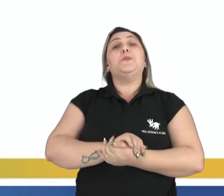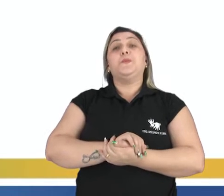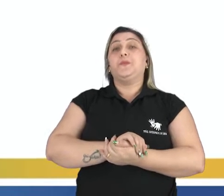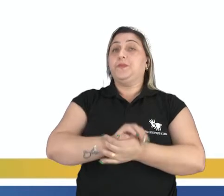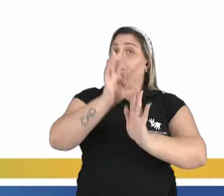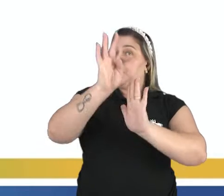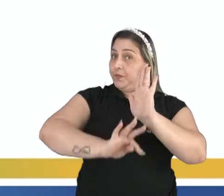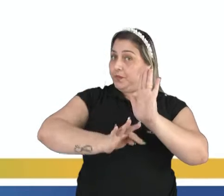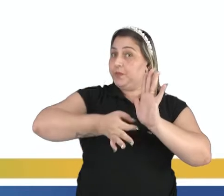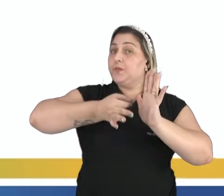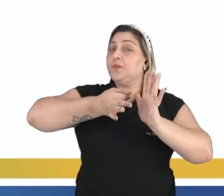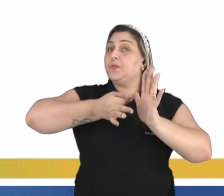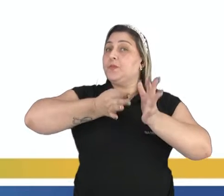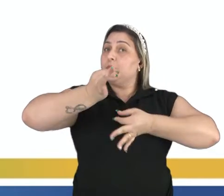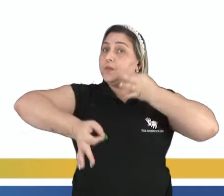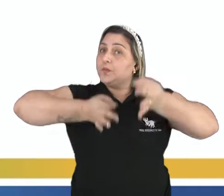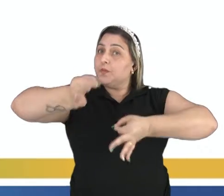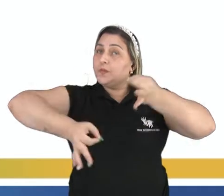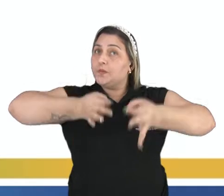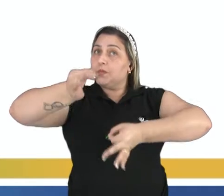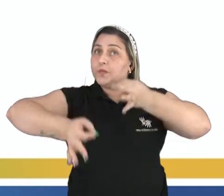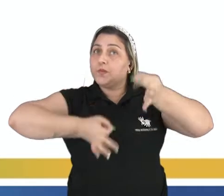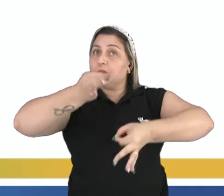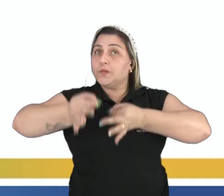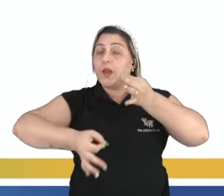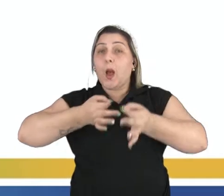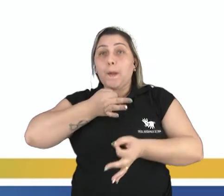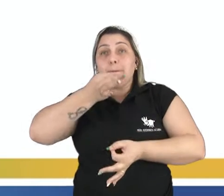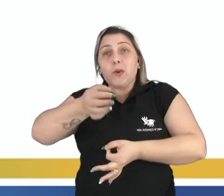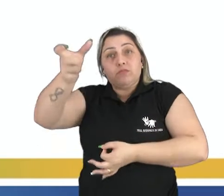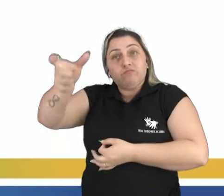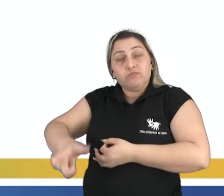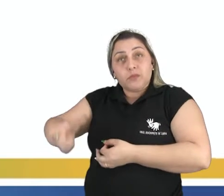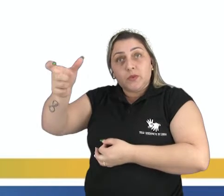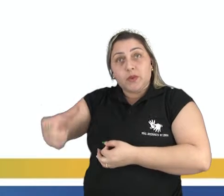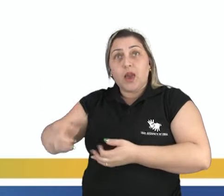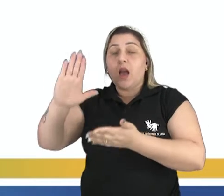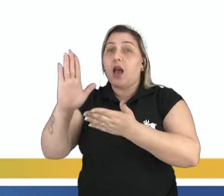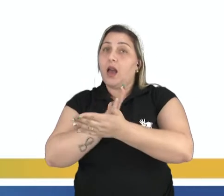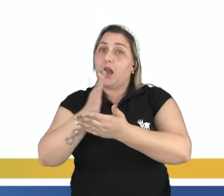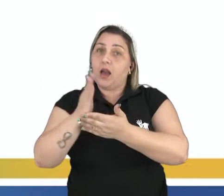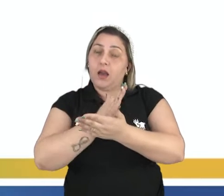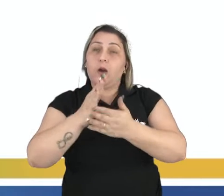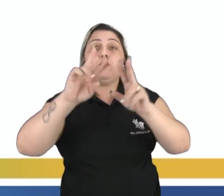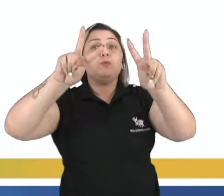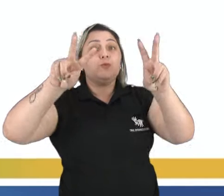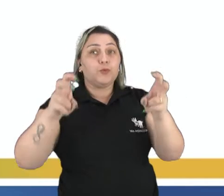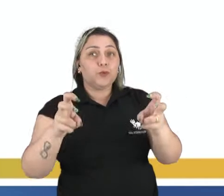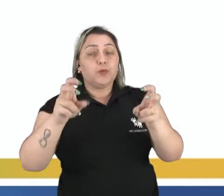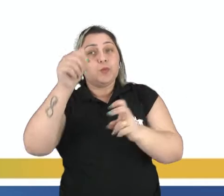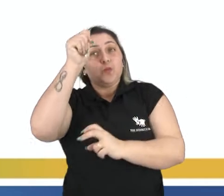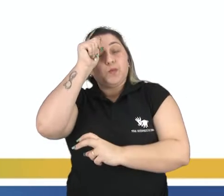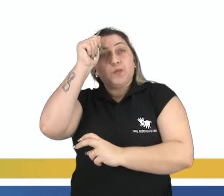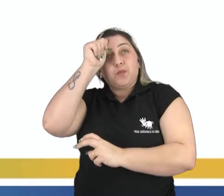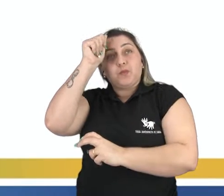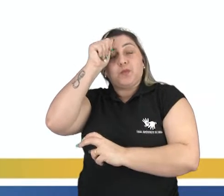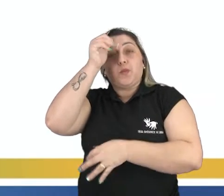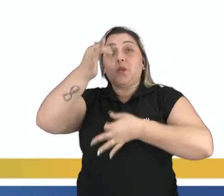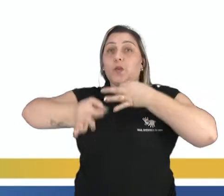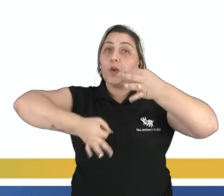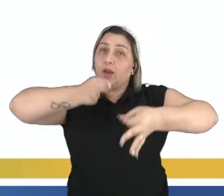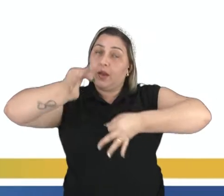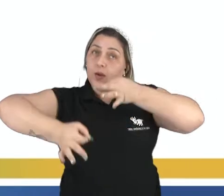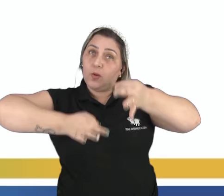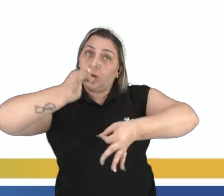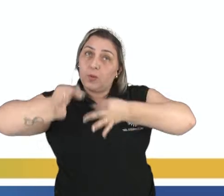argumentativo que exprime o ponto de vista de alguém sobre um determinado assunto. O autor, por meio de argumentos que sustentam